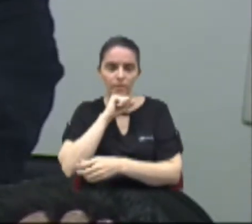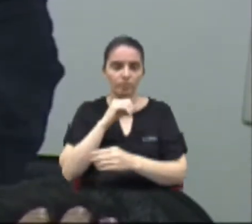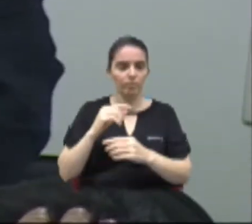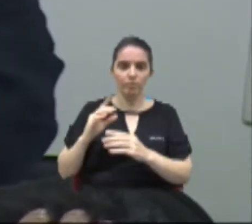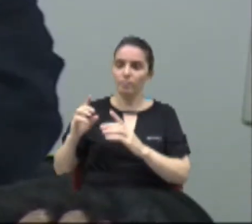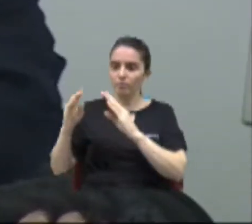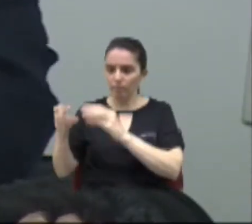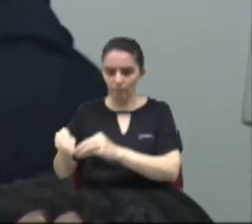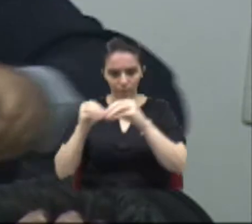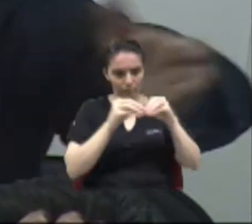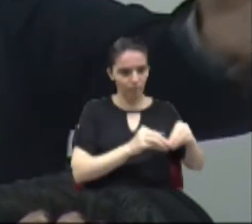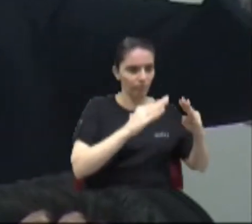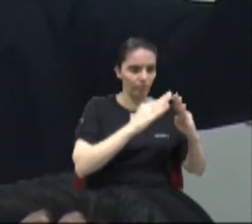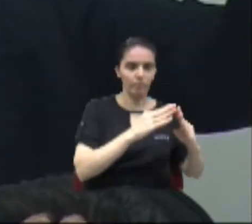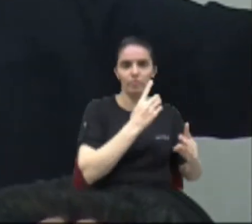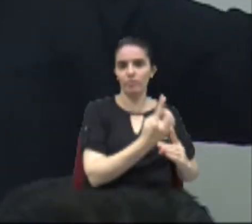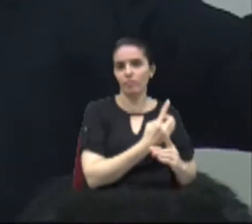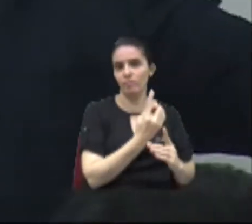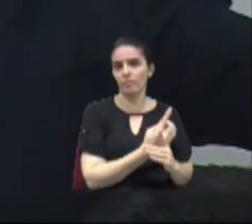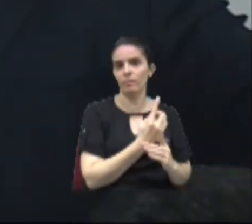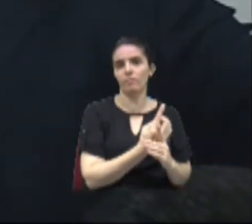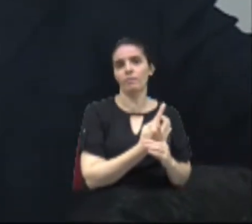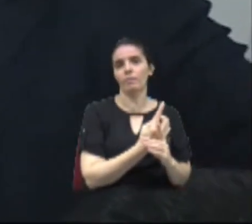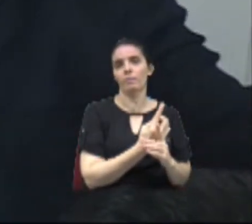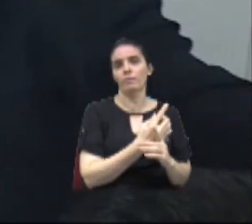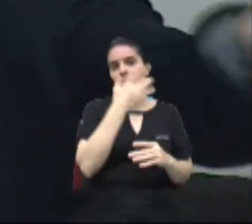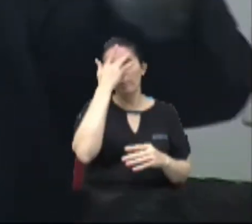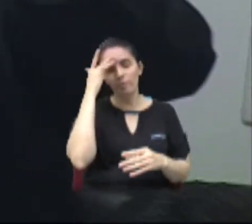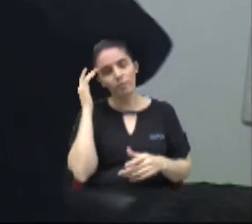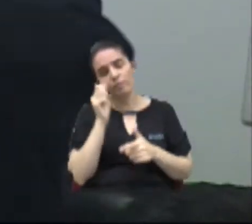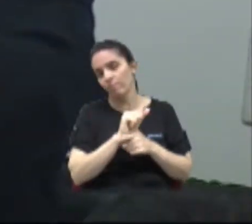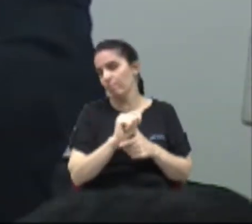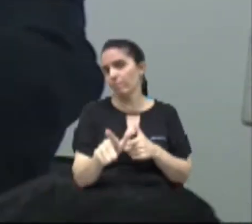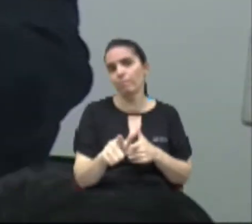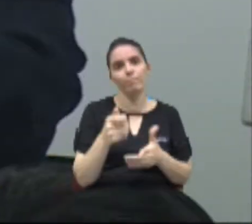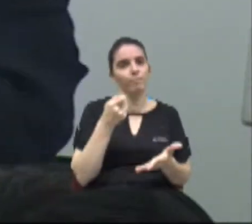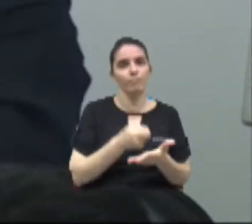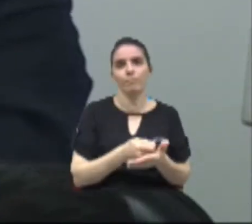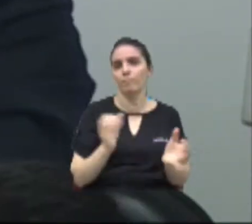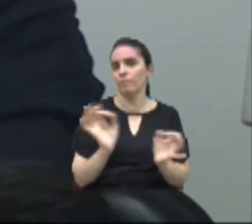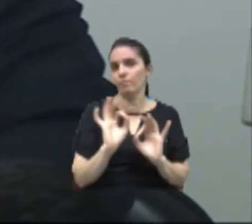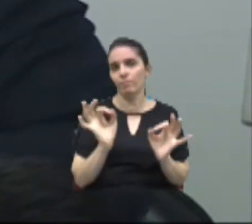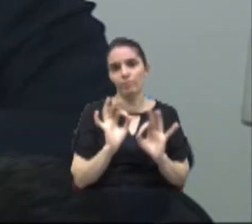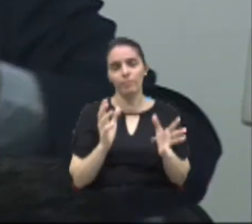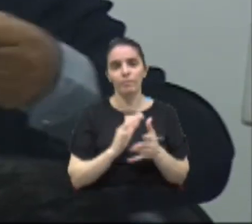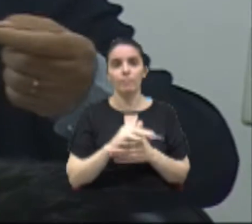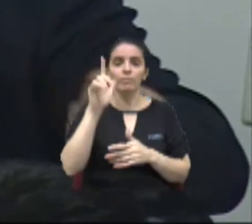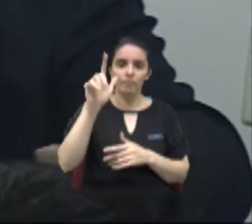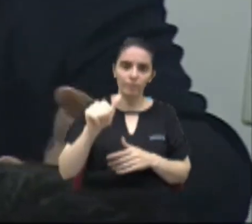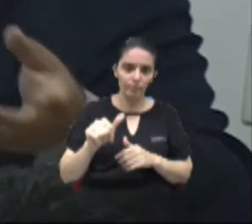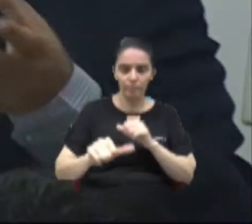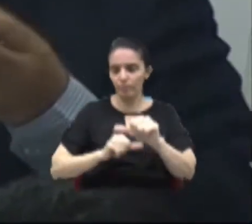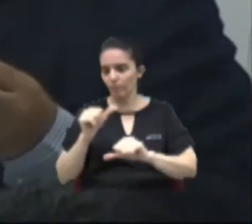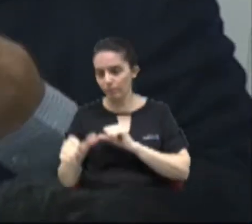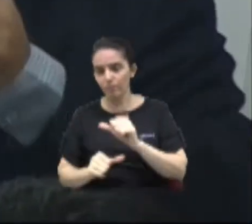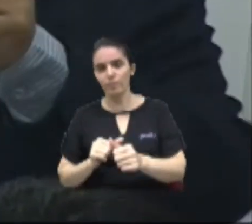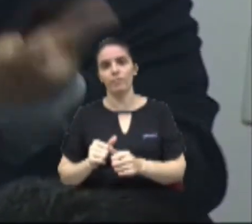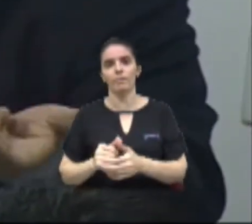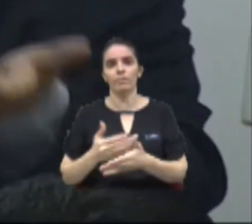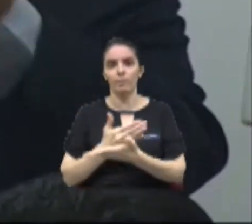só simplesmente para saber a sua classificação. Uma coisa muito importante que a doutora Mayra ela